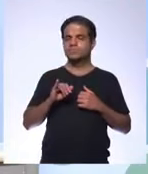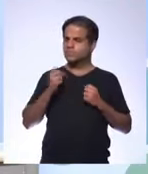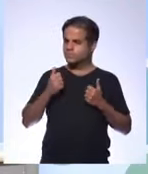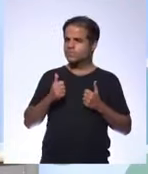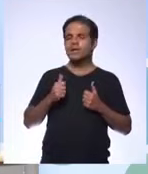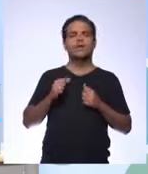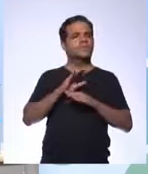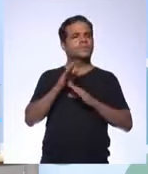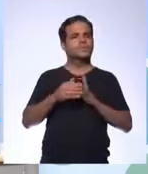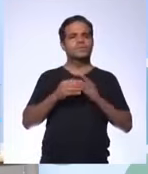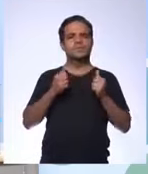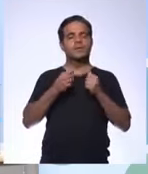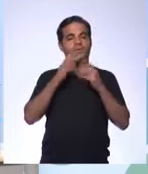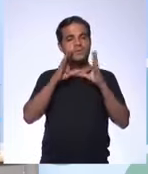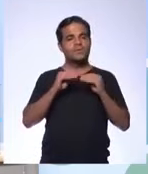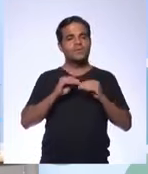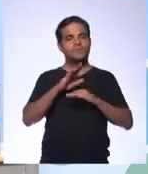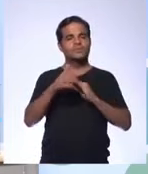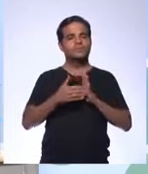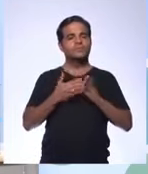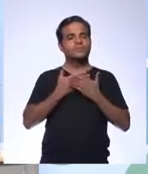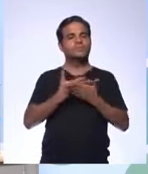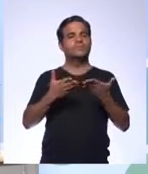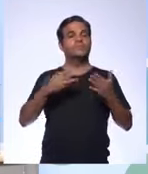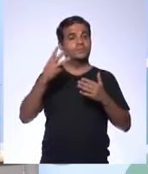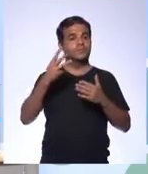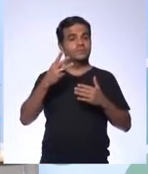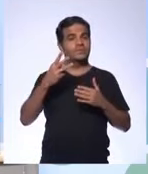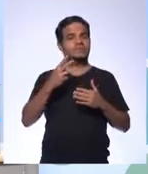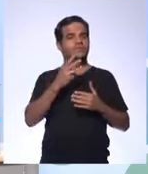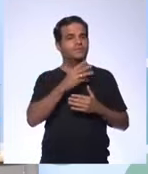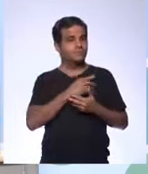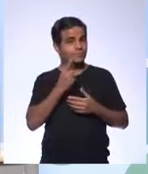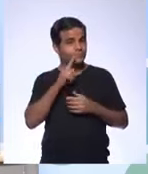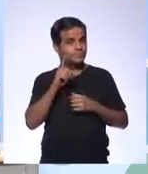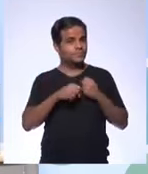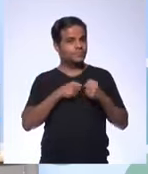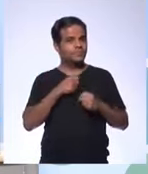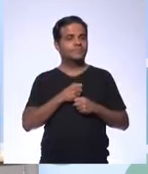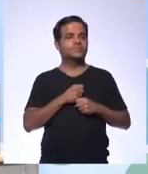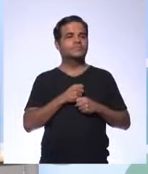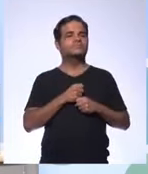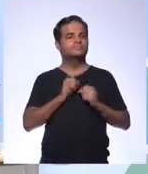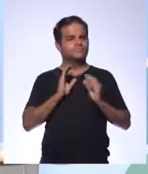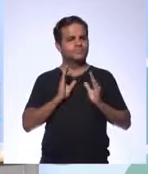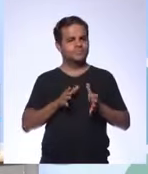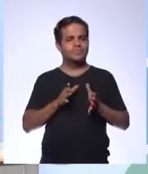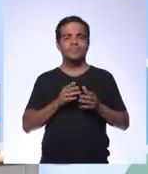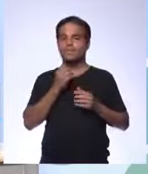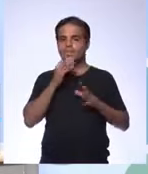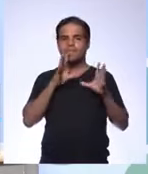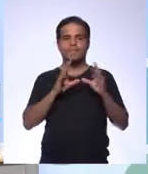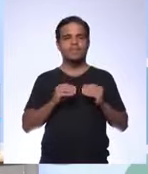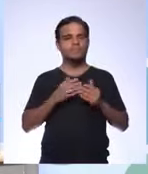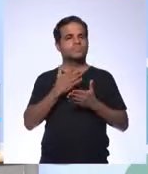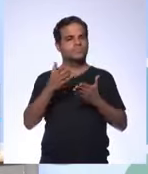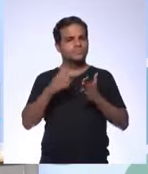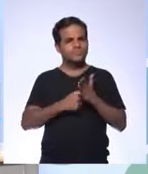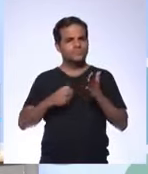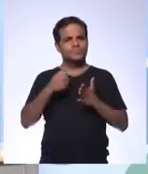boa noite, galera aí do terceirão, último ano aí do ensino médio, boa noite aí aos